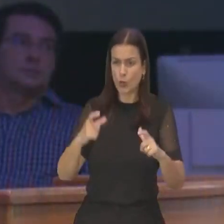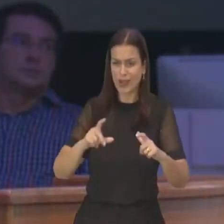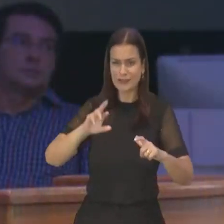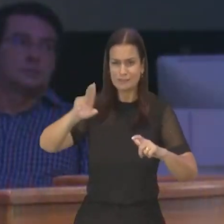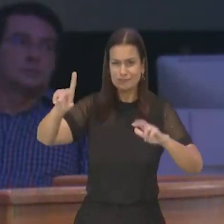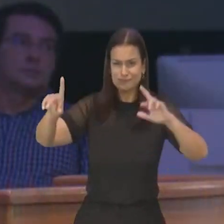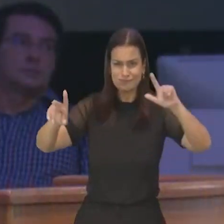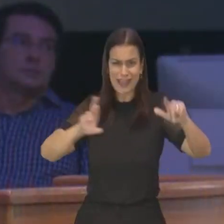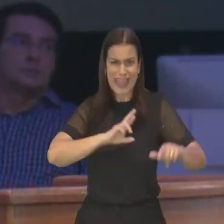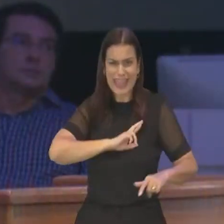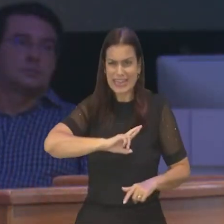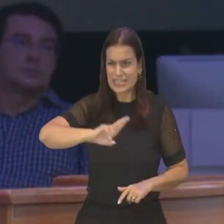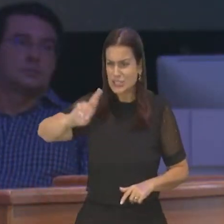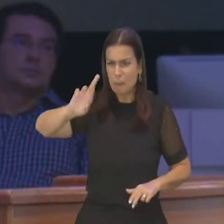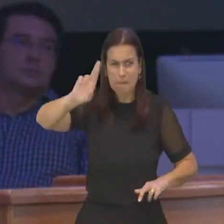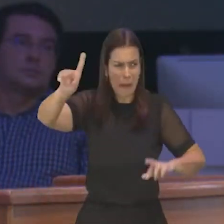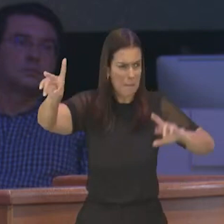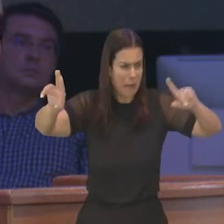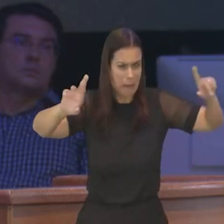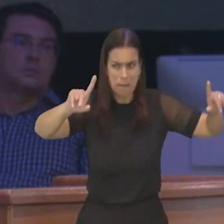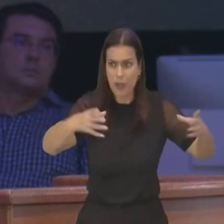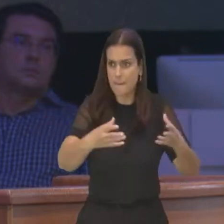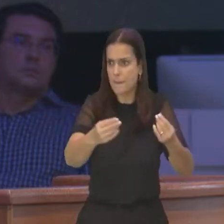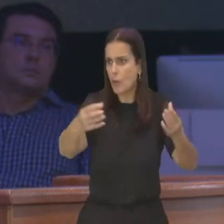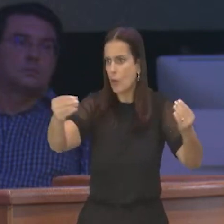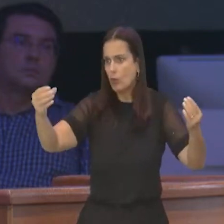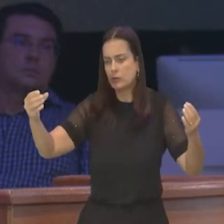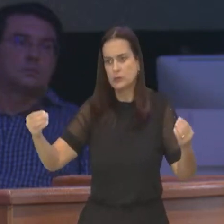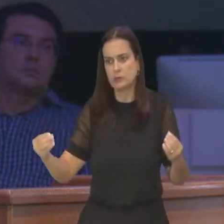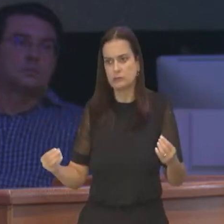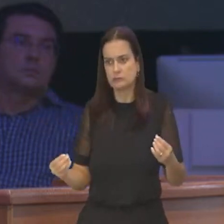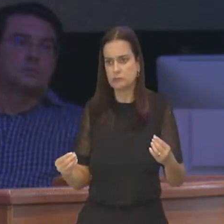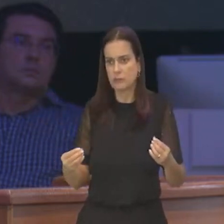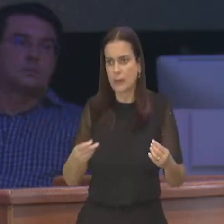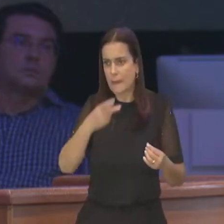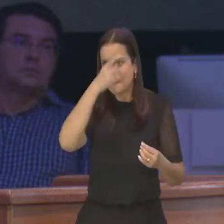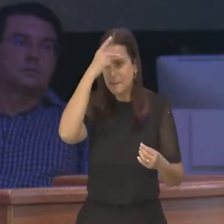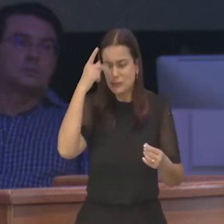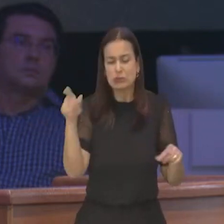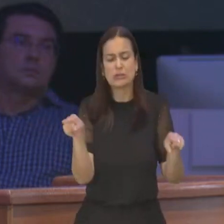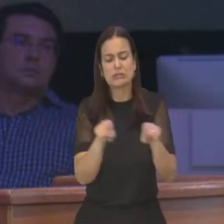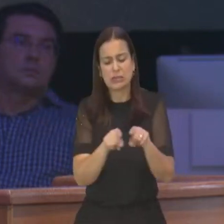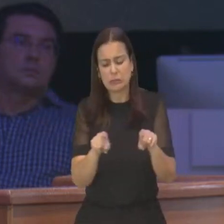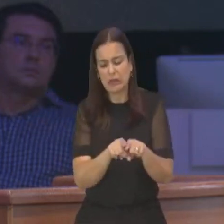pluralidade religiosa e, como eu havia mencionado no início, também de perseguição.